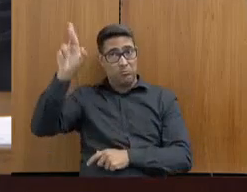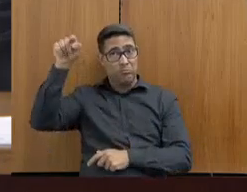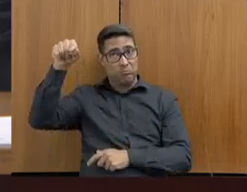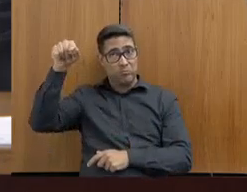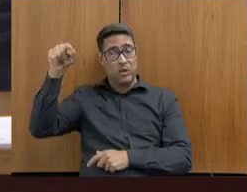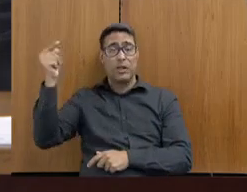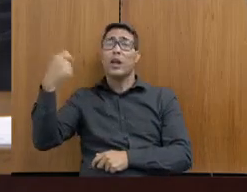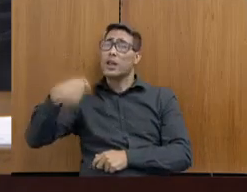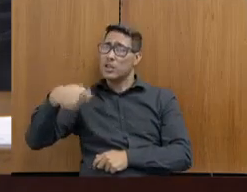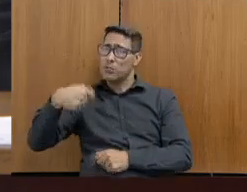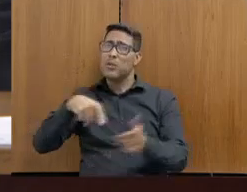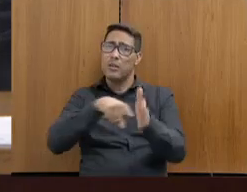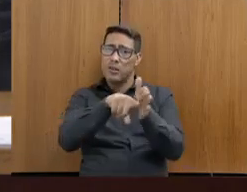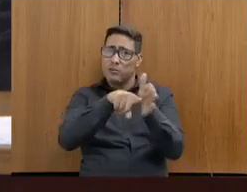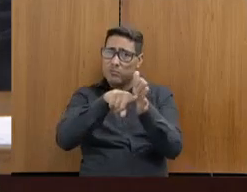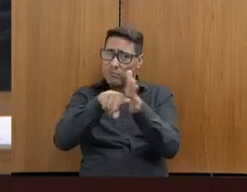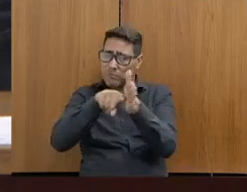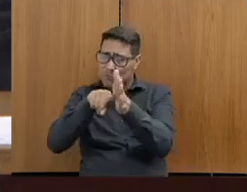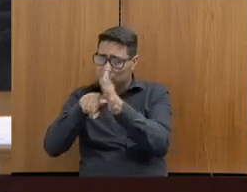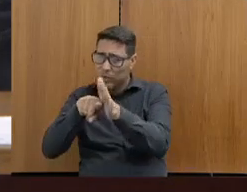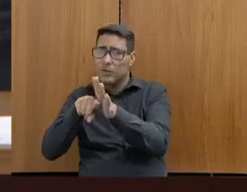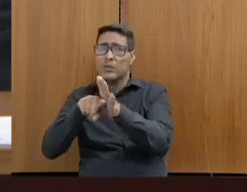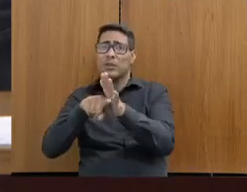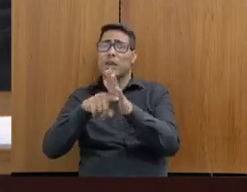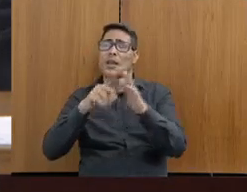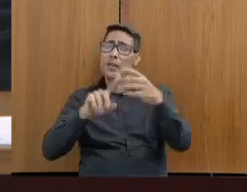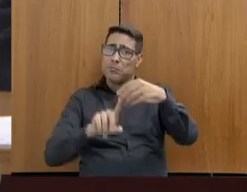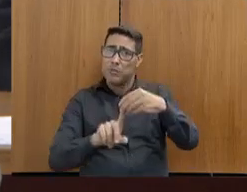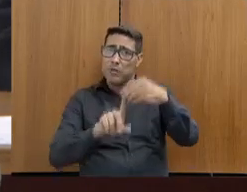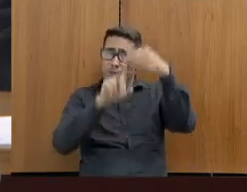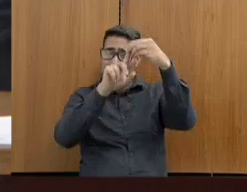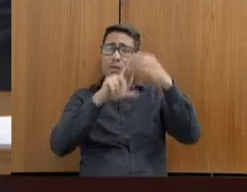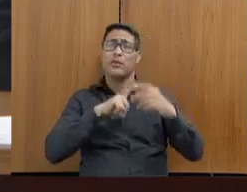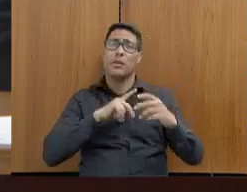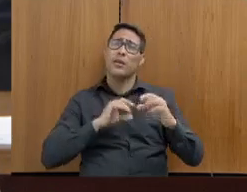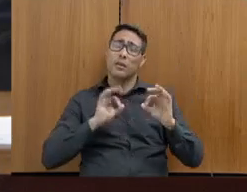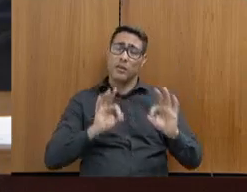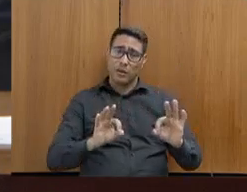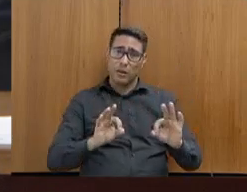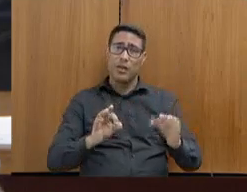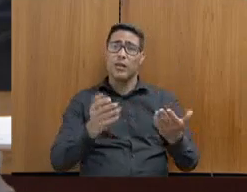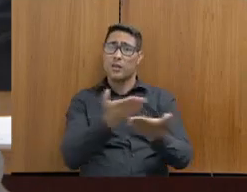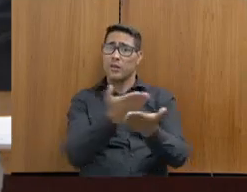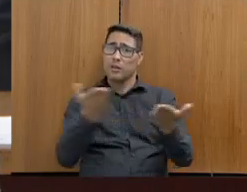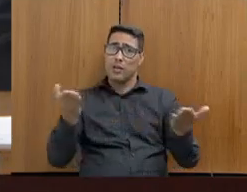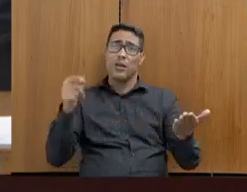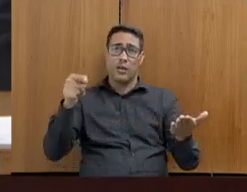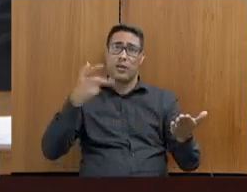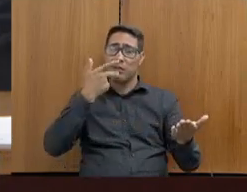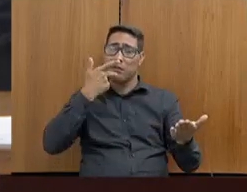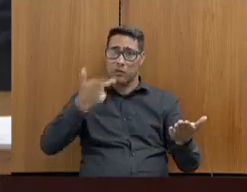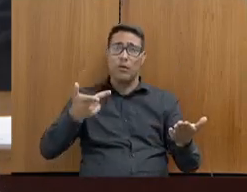dessa priorização e eu tenho certeza que vossa excelência fará que precisa já me disse que acabou de confirmar aqui nós agradecemos Muito obrigado